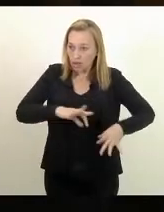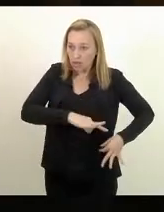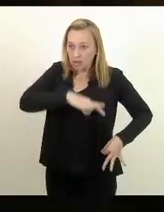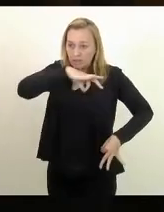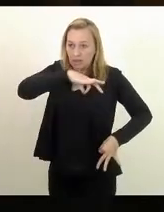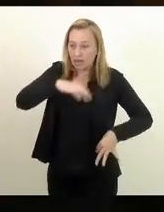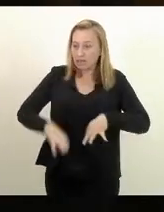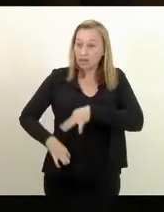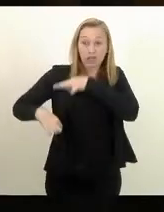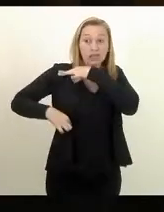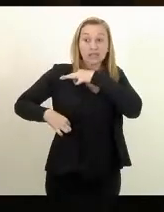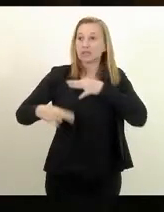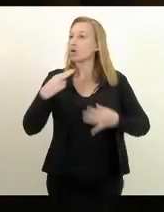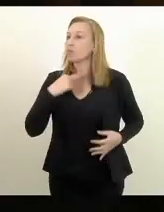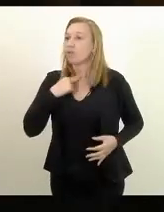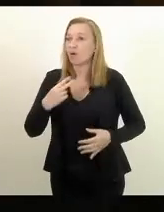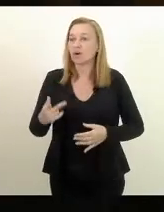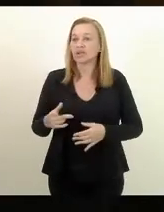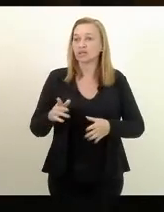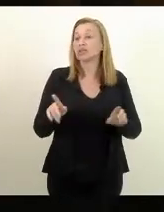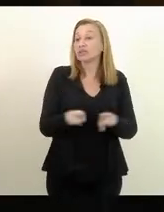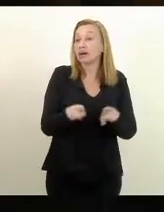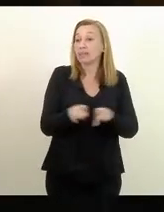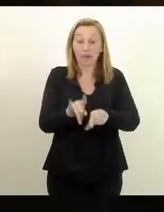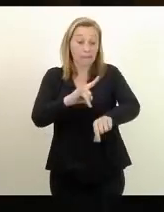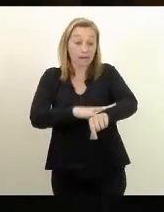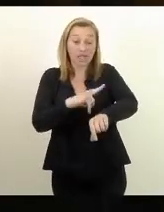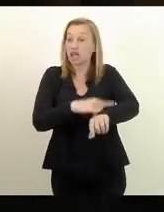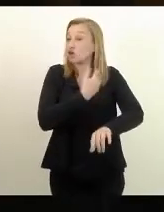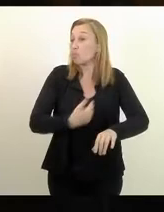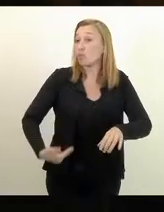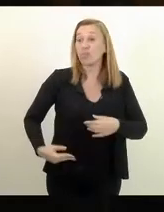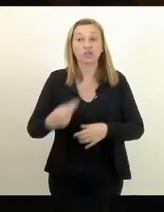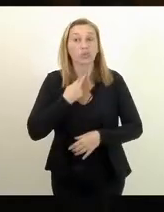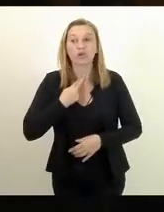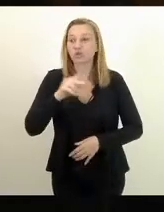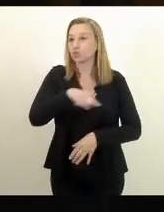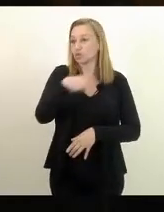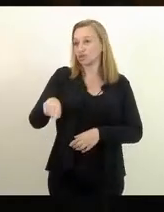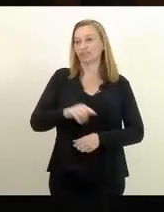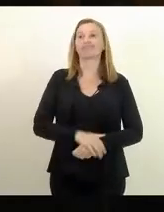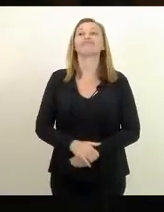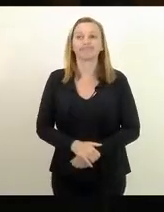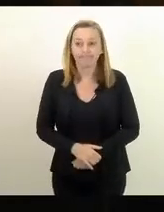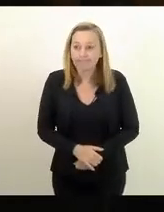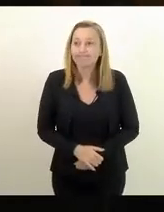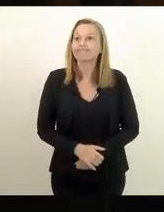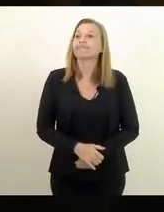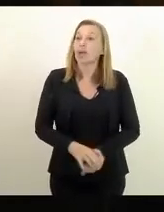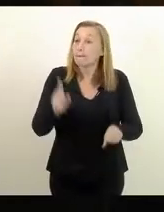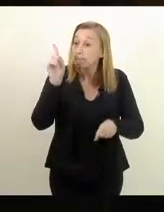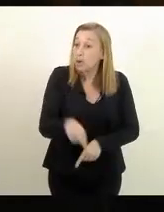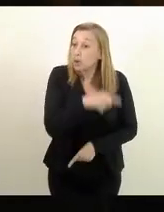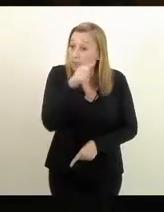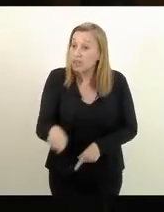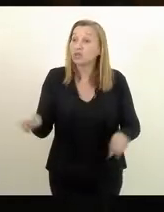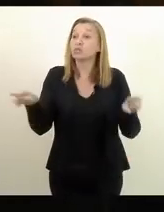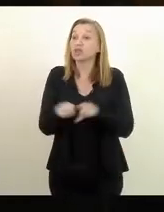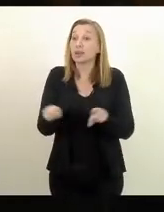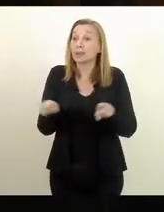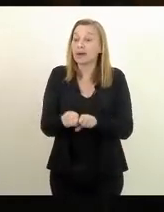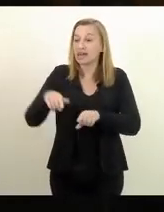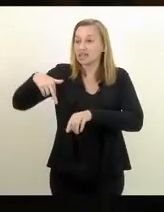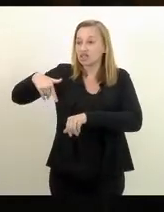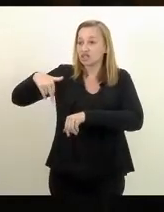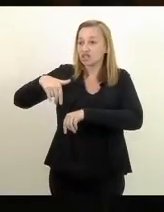são proibidas de utilizarem banheiros públicos elas são proibidas de andarem